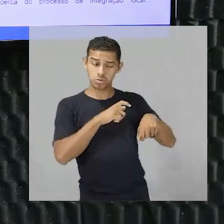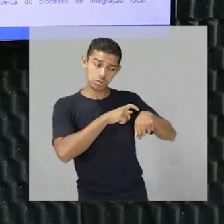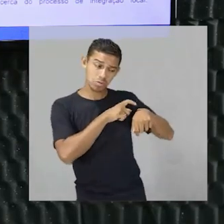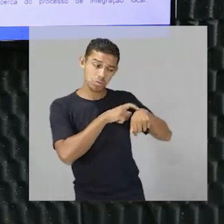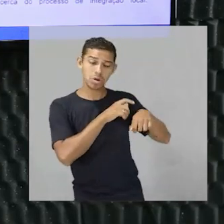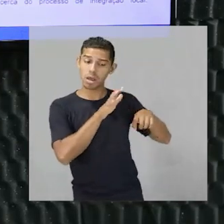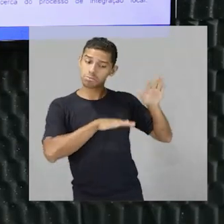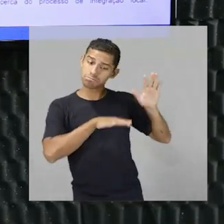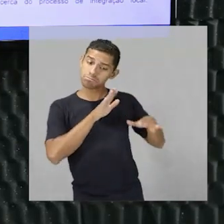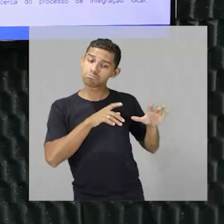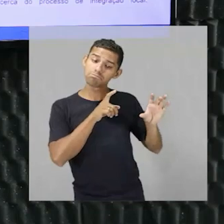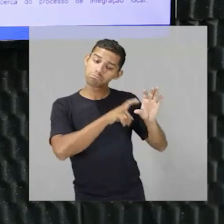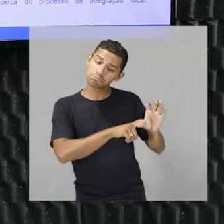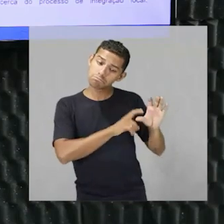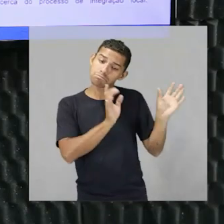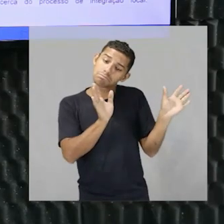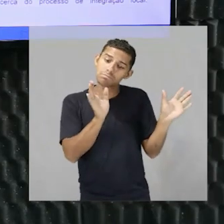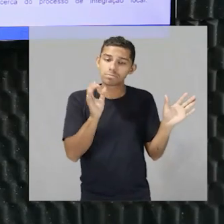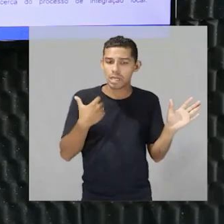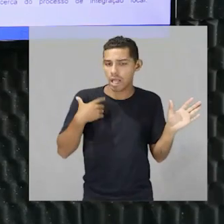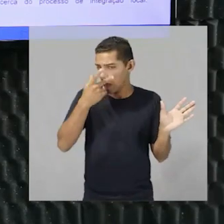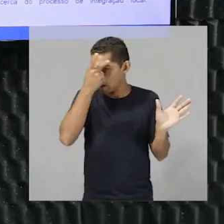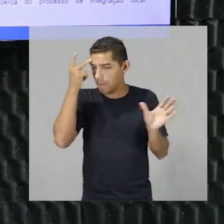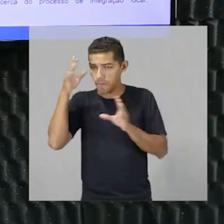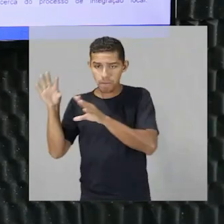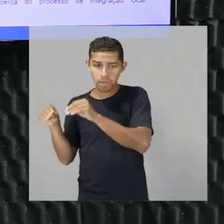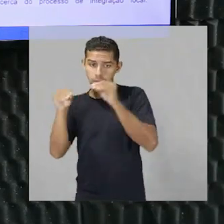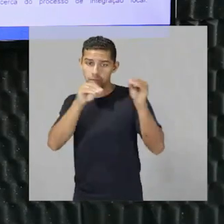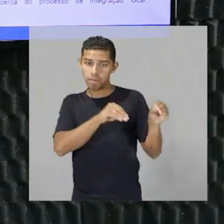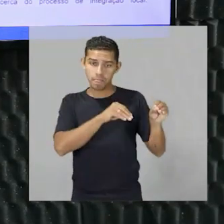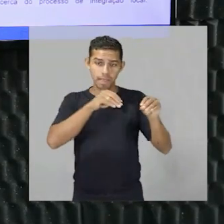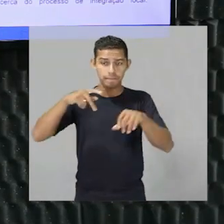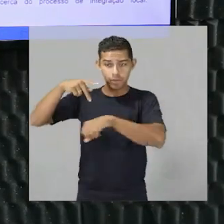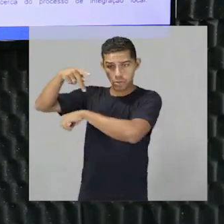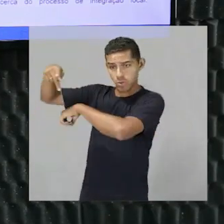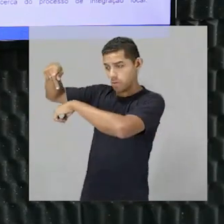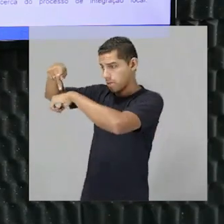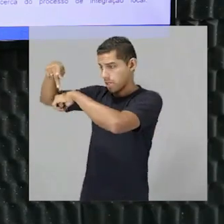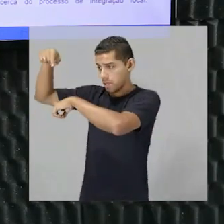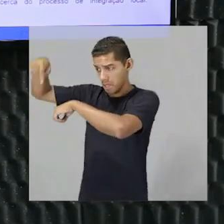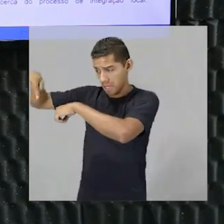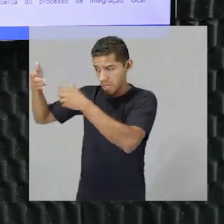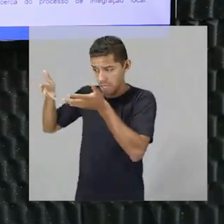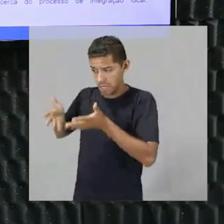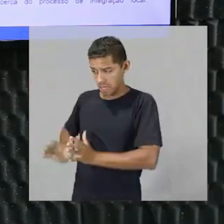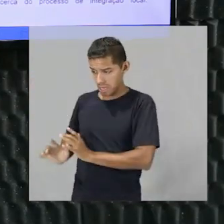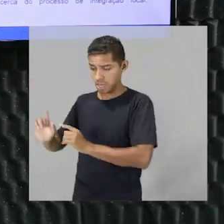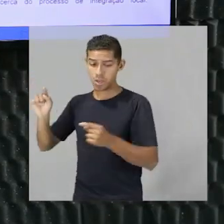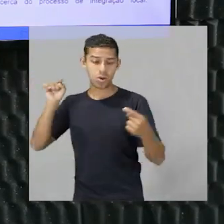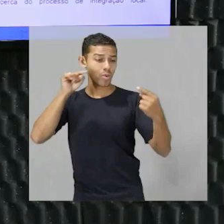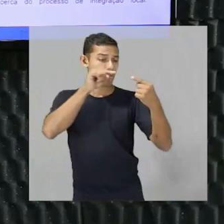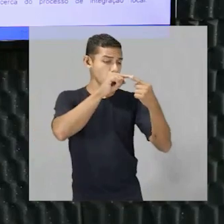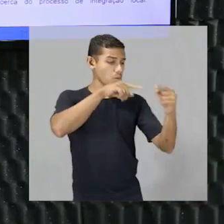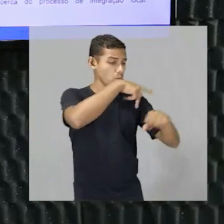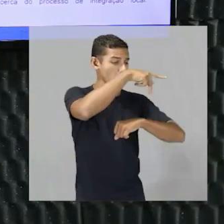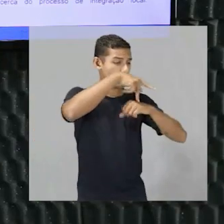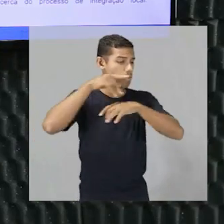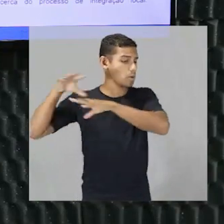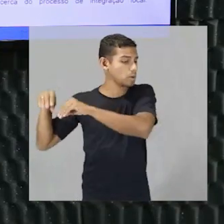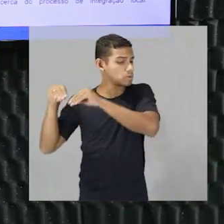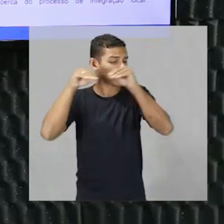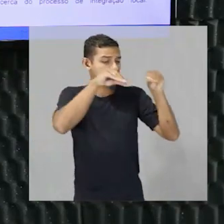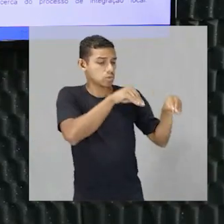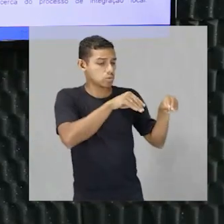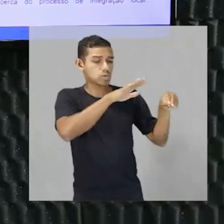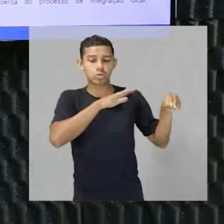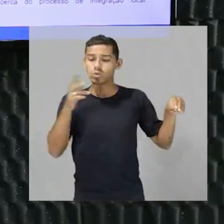temporárias. Os refugiados situam-se entre o país de origem e o país de destino. A